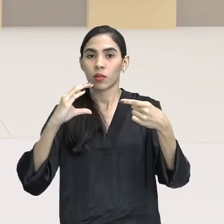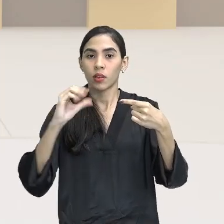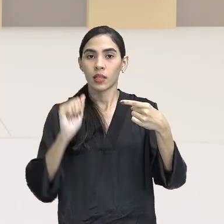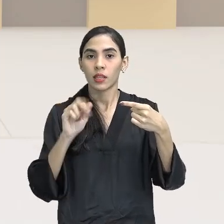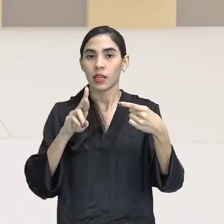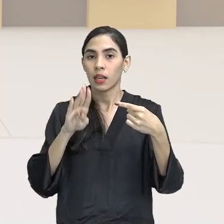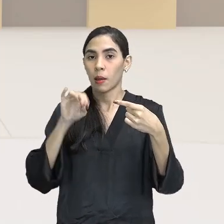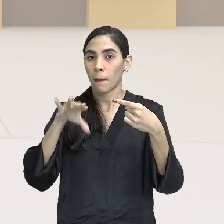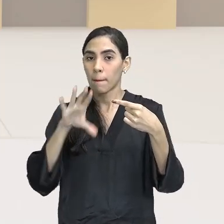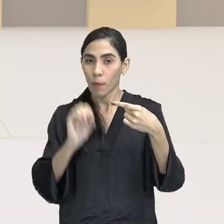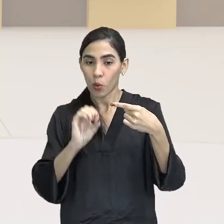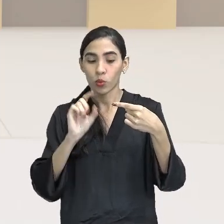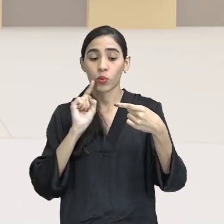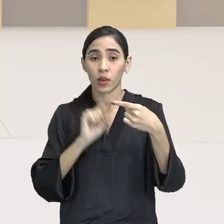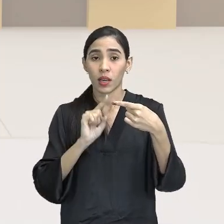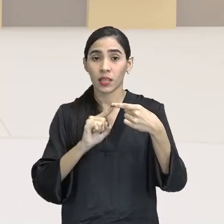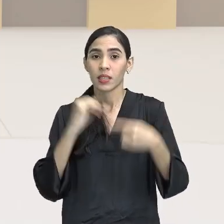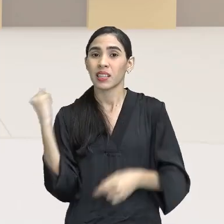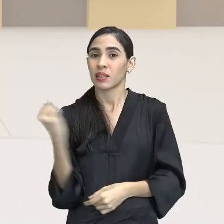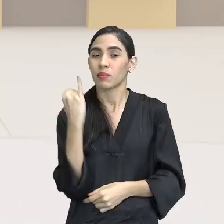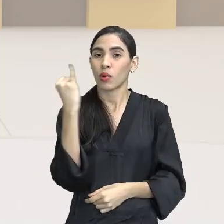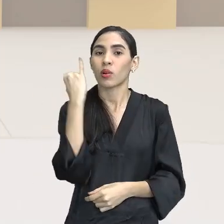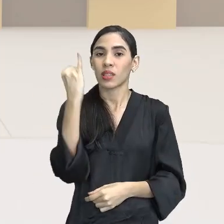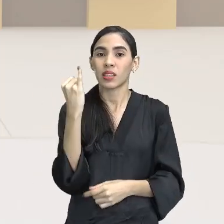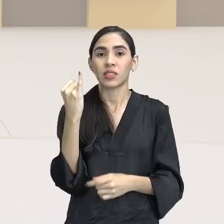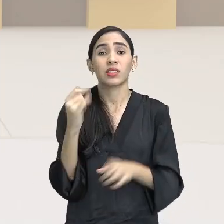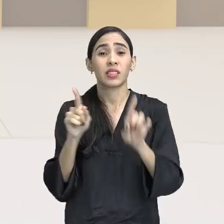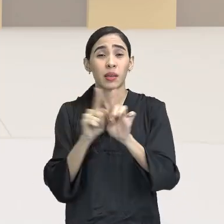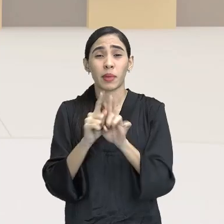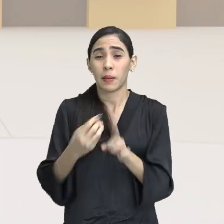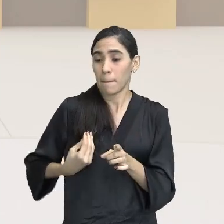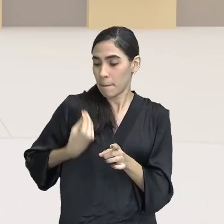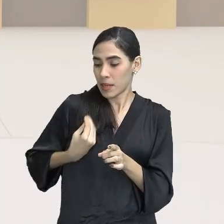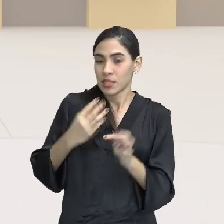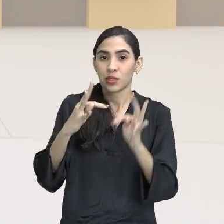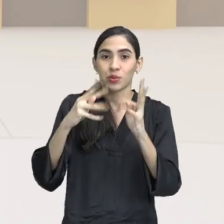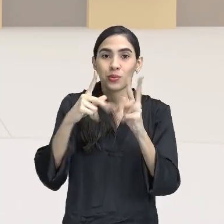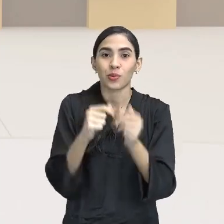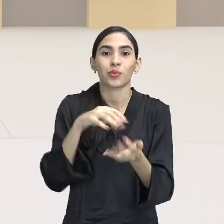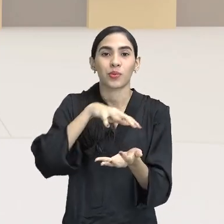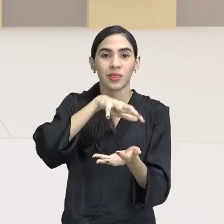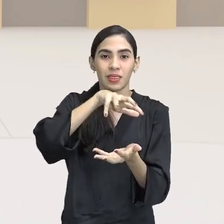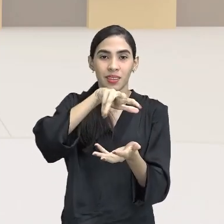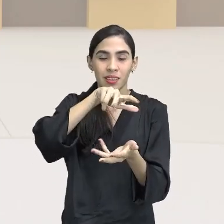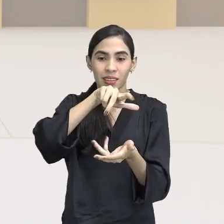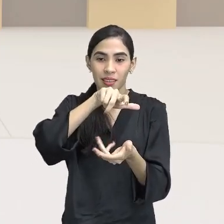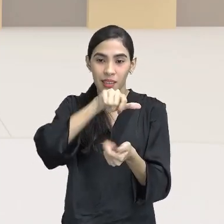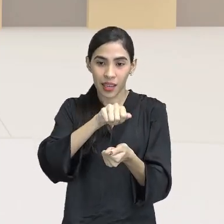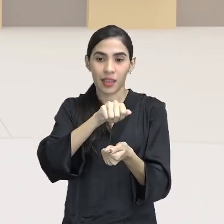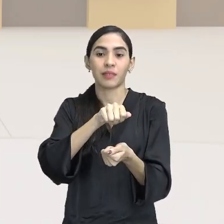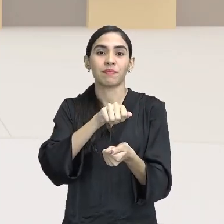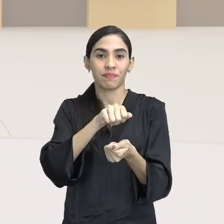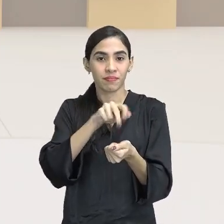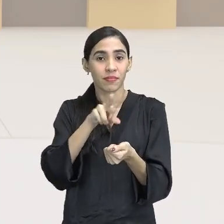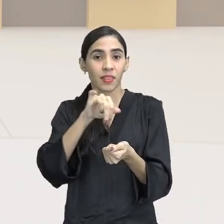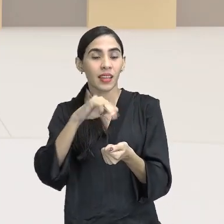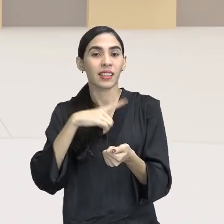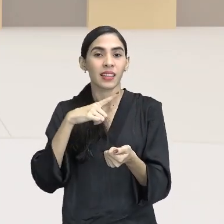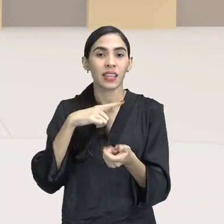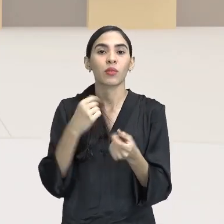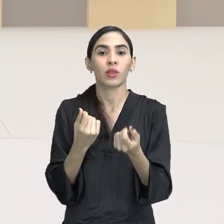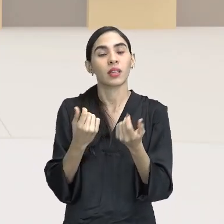né? O carbono ele vai estar presente em praticamente tudo que é matéria, né? Tudo que está presente ali no planeta Terra, a gente vai ter